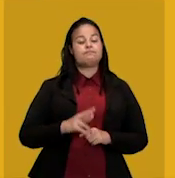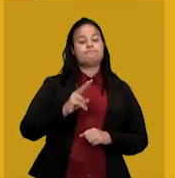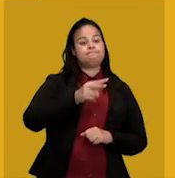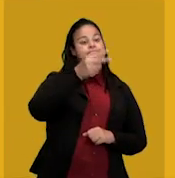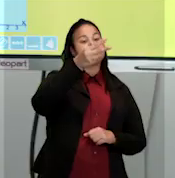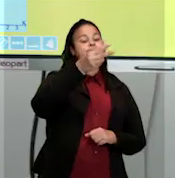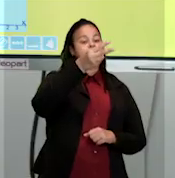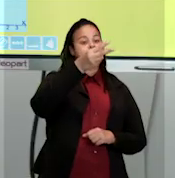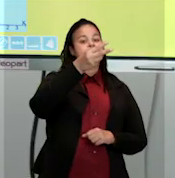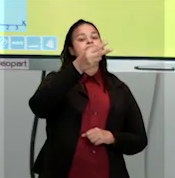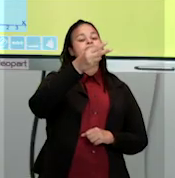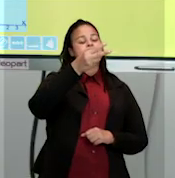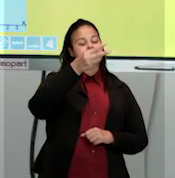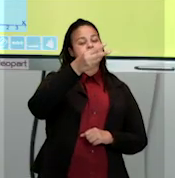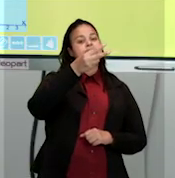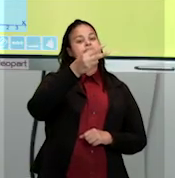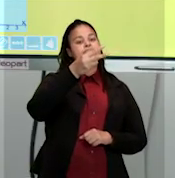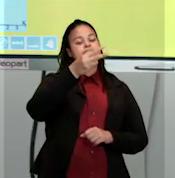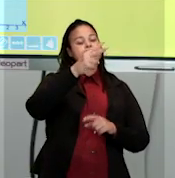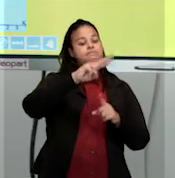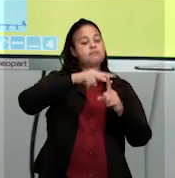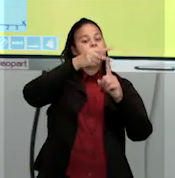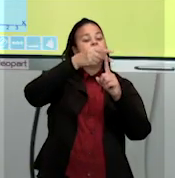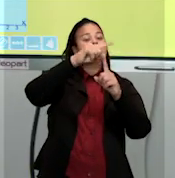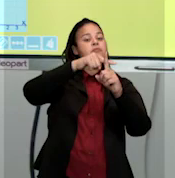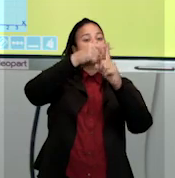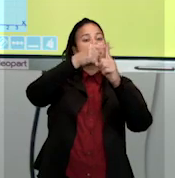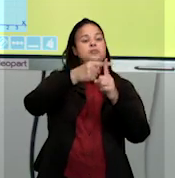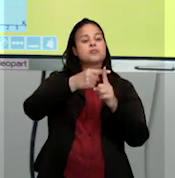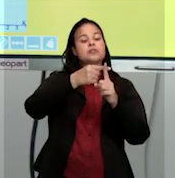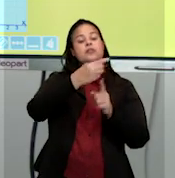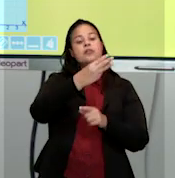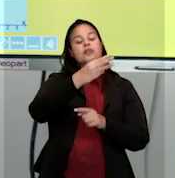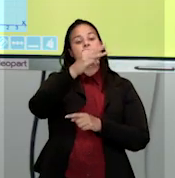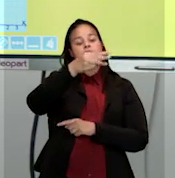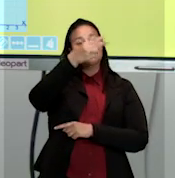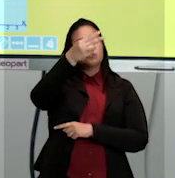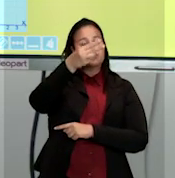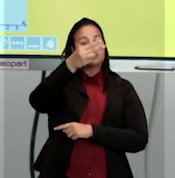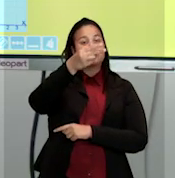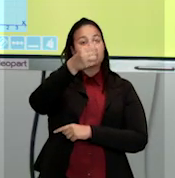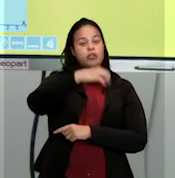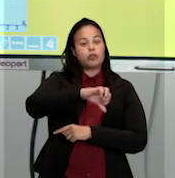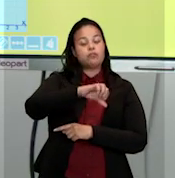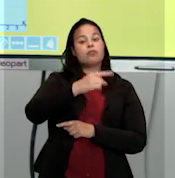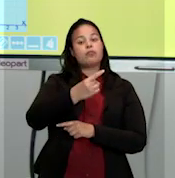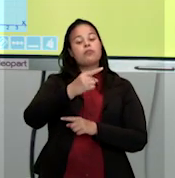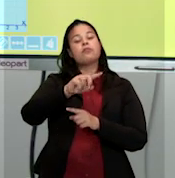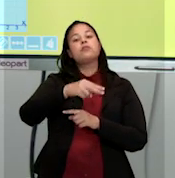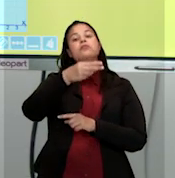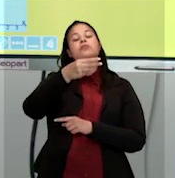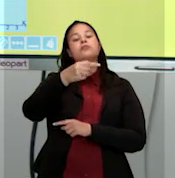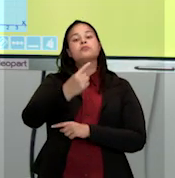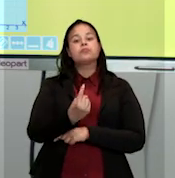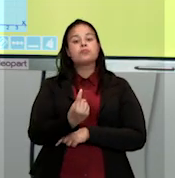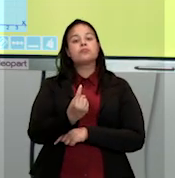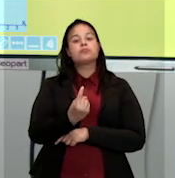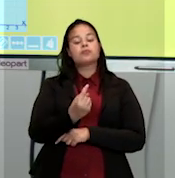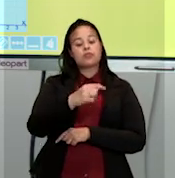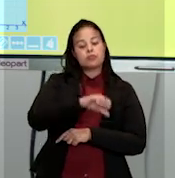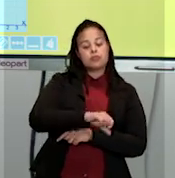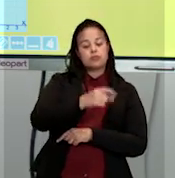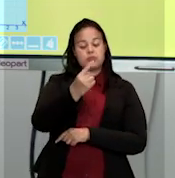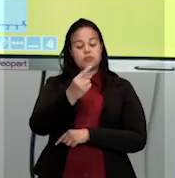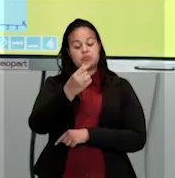2. Inverto e coloco expoente positivo. 3 elevado a 2, 9. 1 elevado a 2, 1. 9 sobre 1 é a mesma coisa que